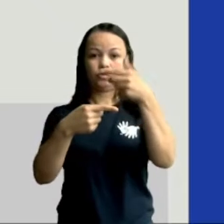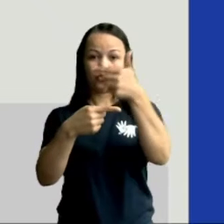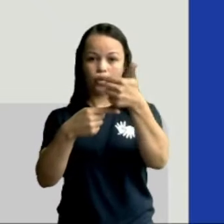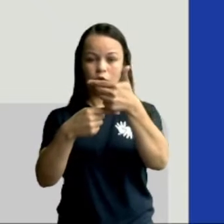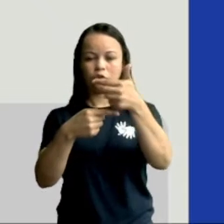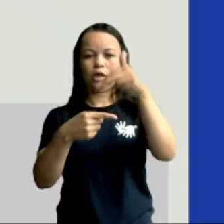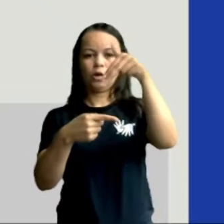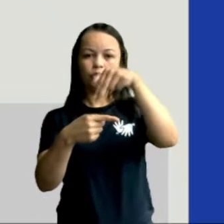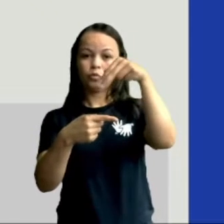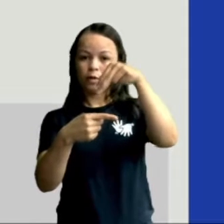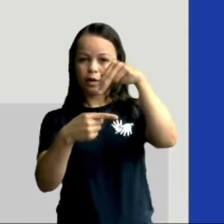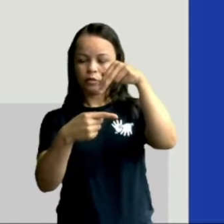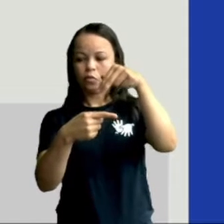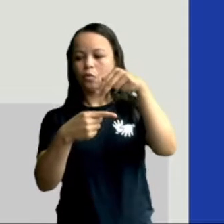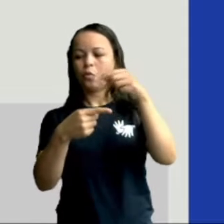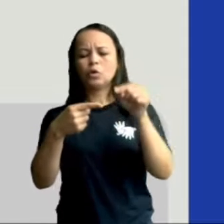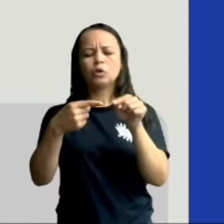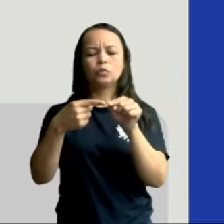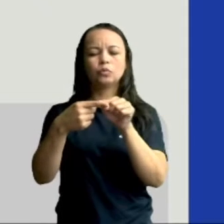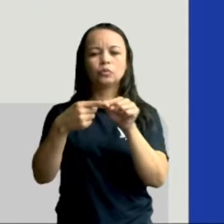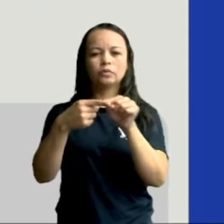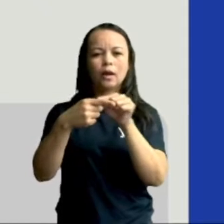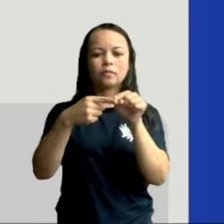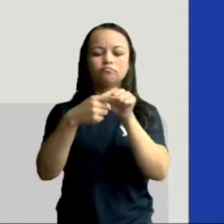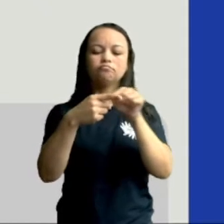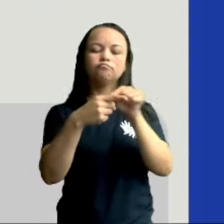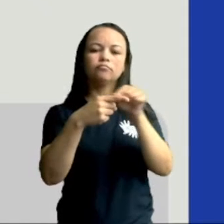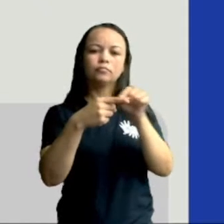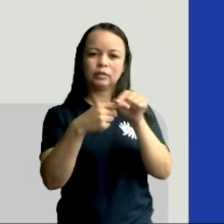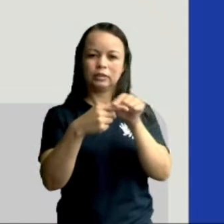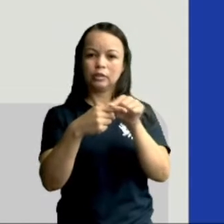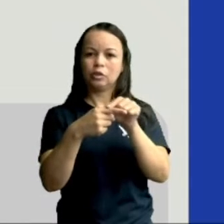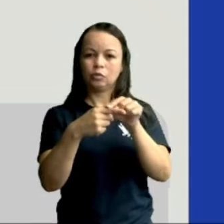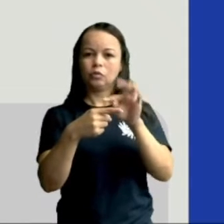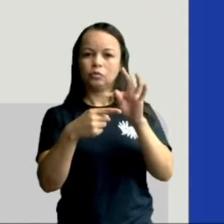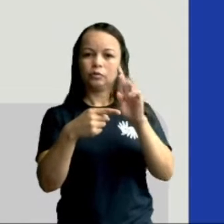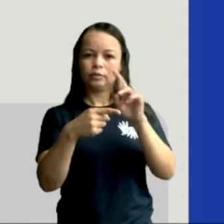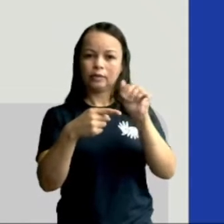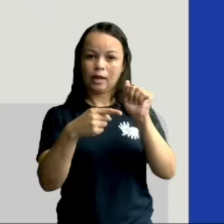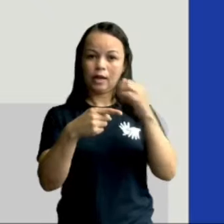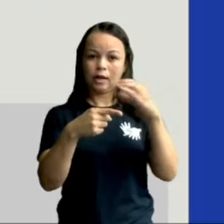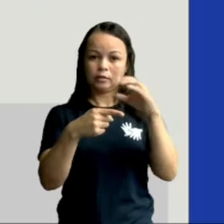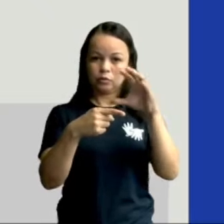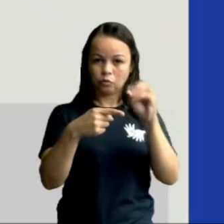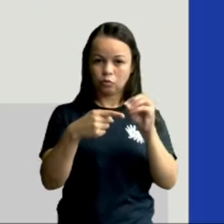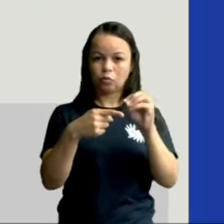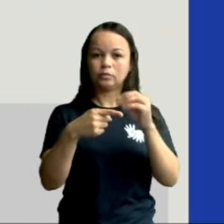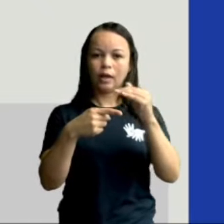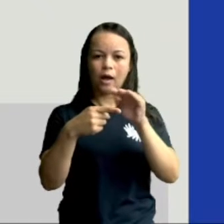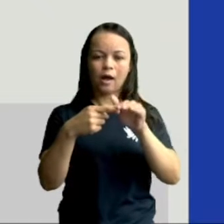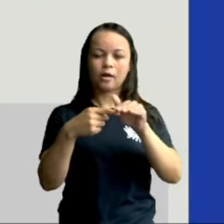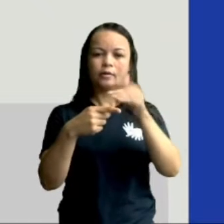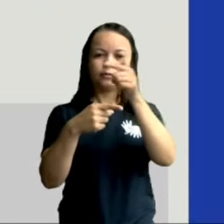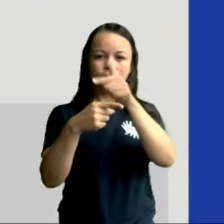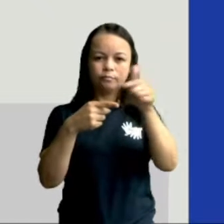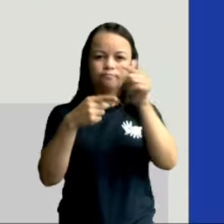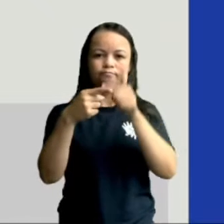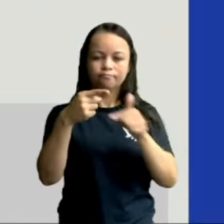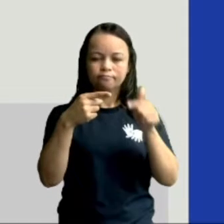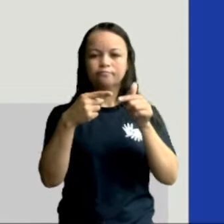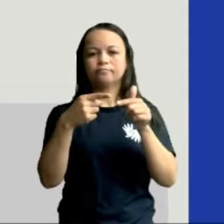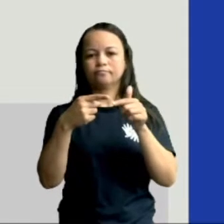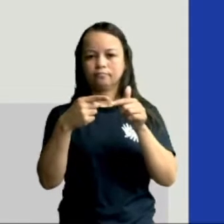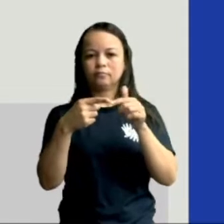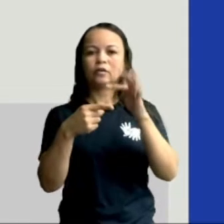tracinho, né, que está aí dividindo, né, separando o termo superior do termo inferior, né, a gente tem aí o traço